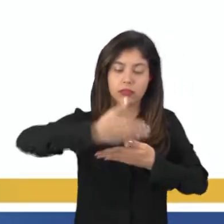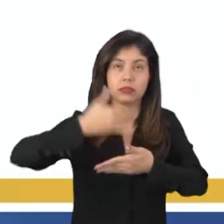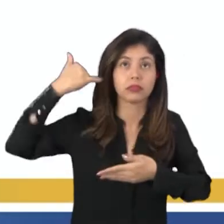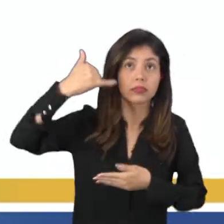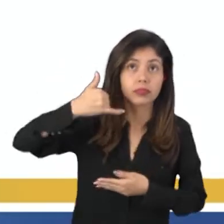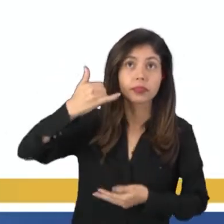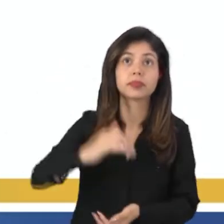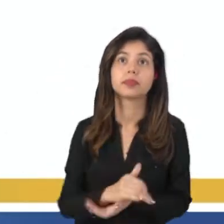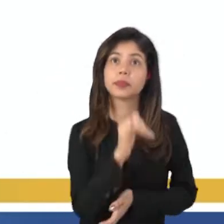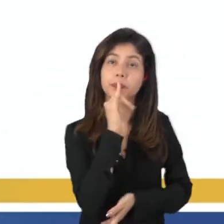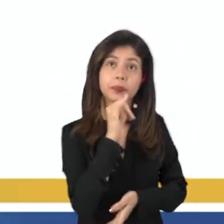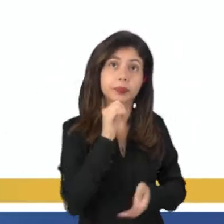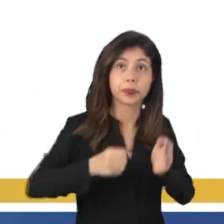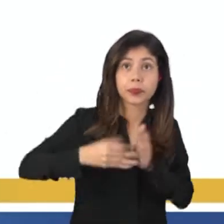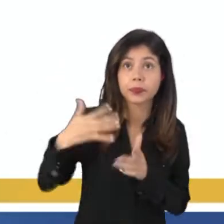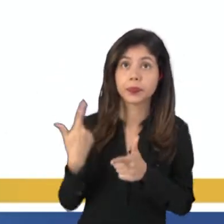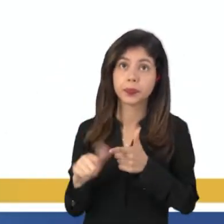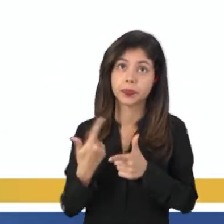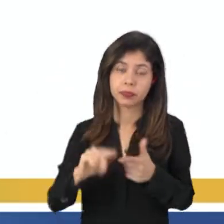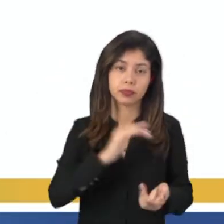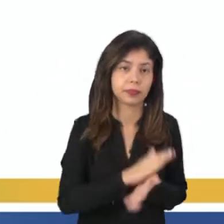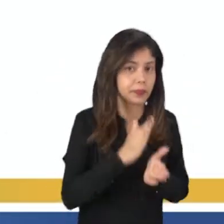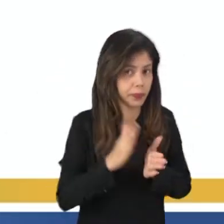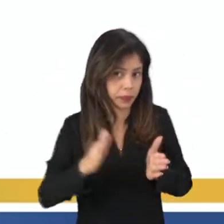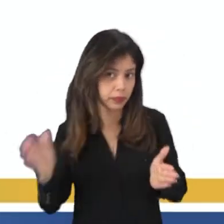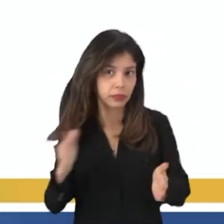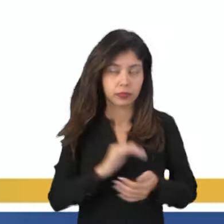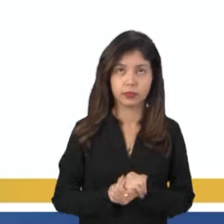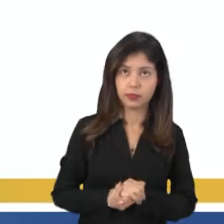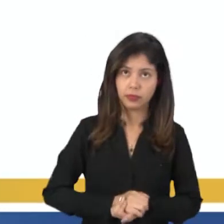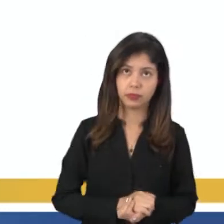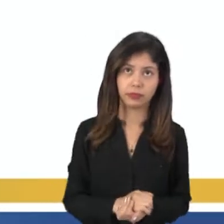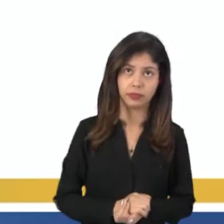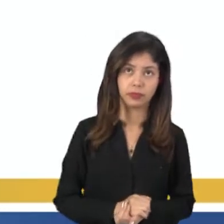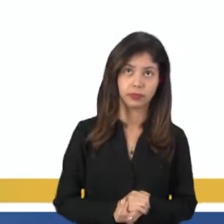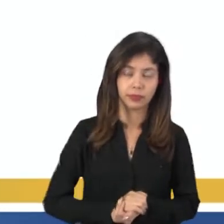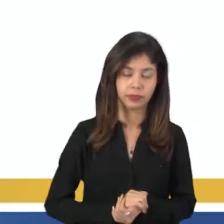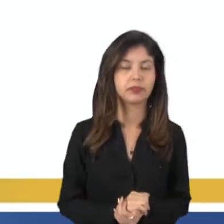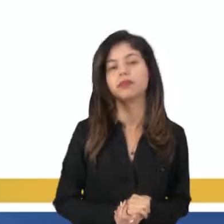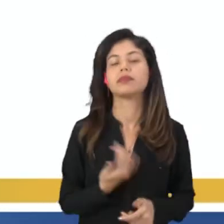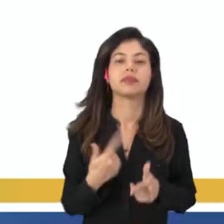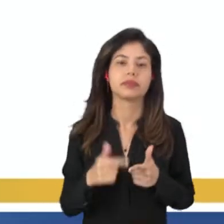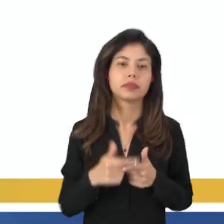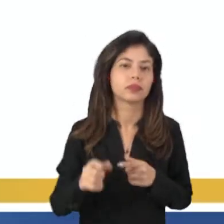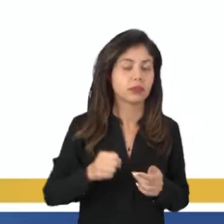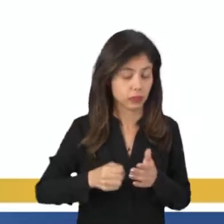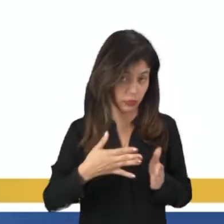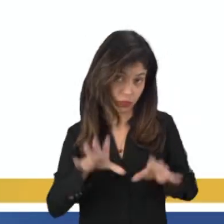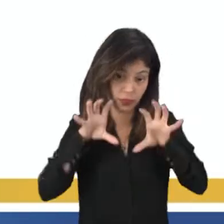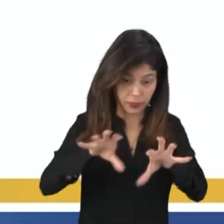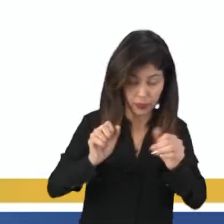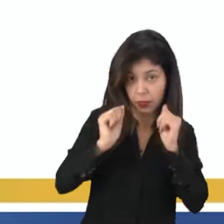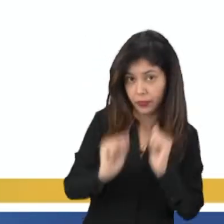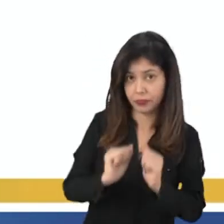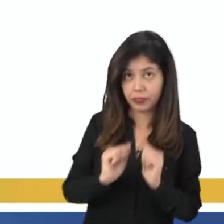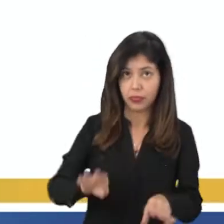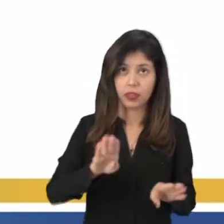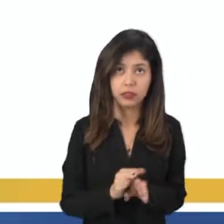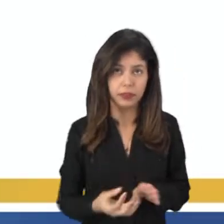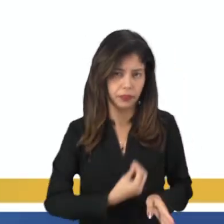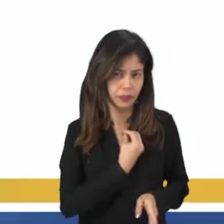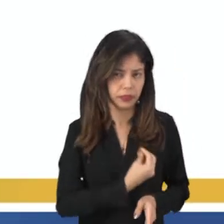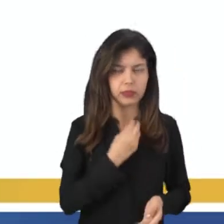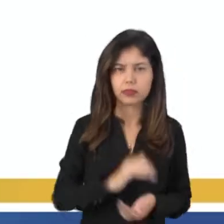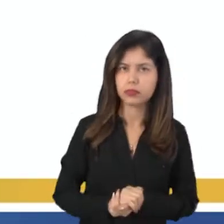smartphones, por exemplo, são muitos os problemas decorrentes dessa relação. Problemas estes que podem ser